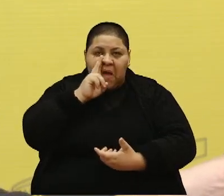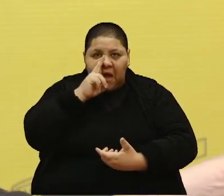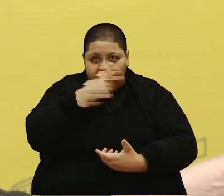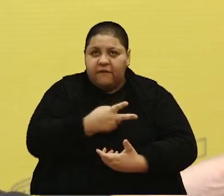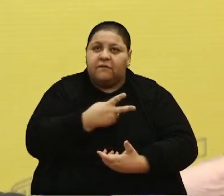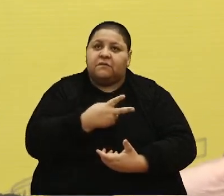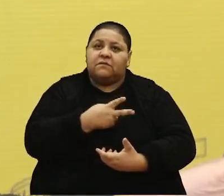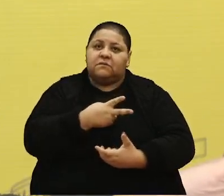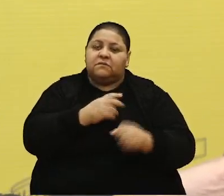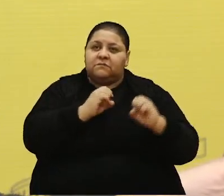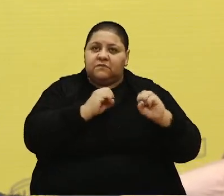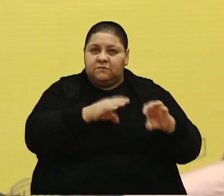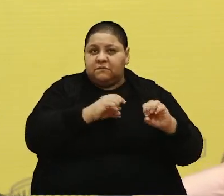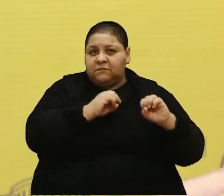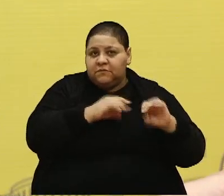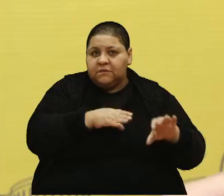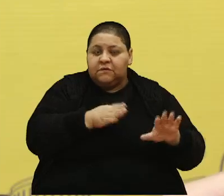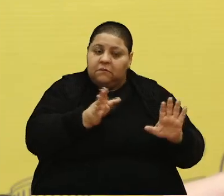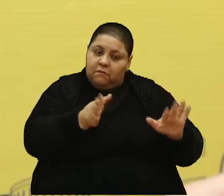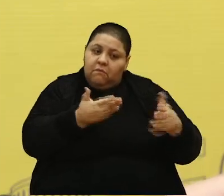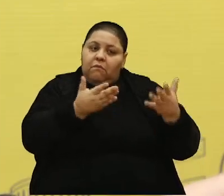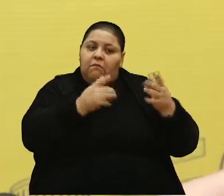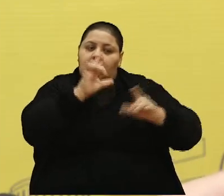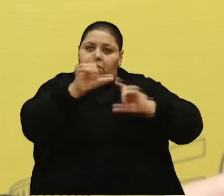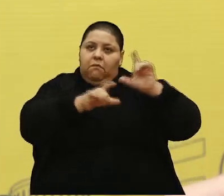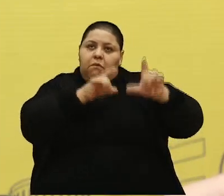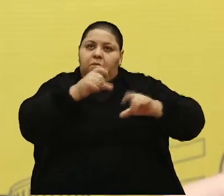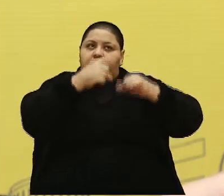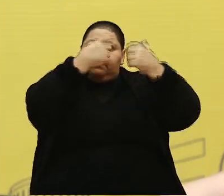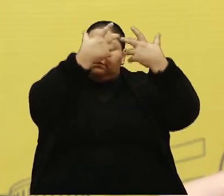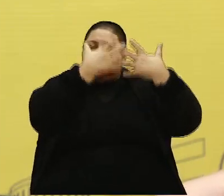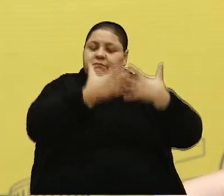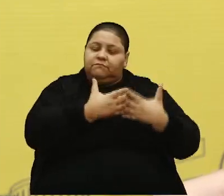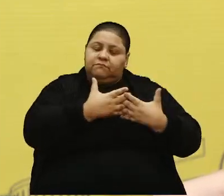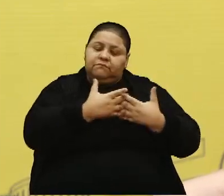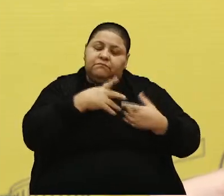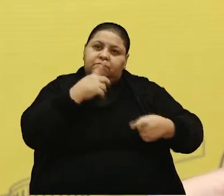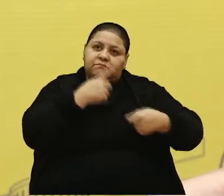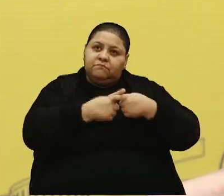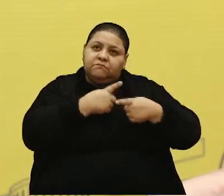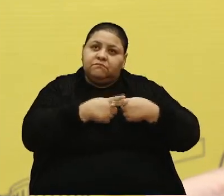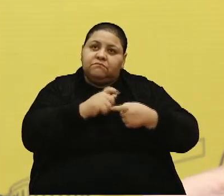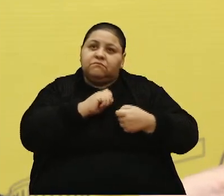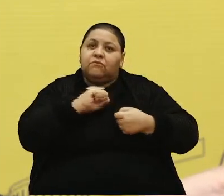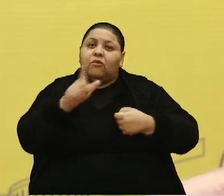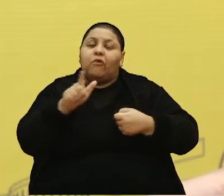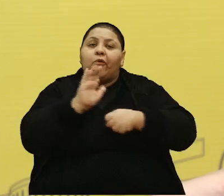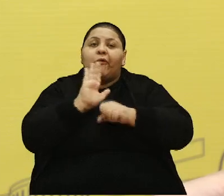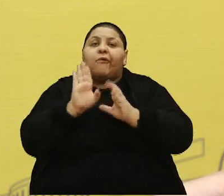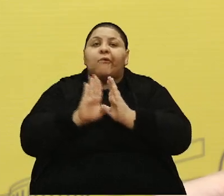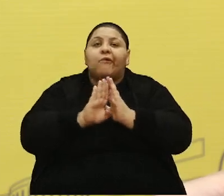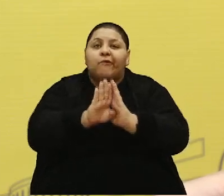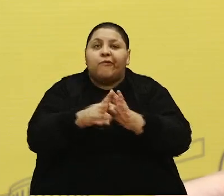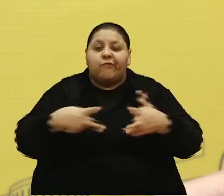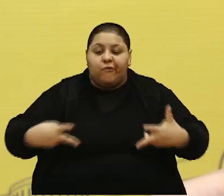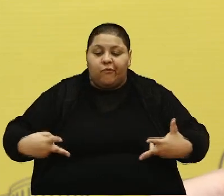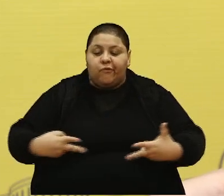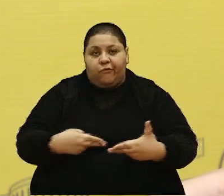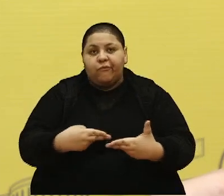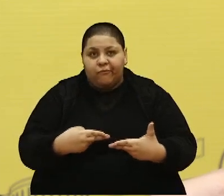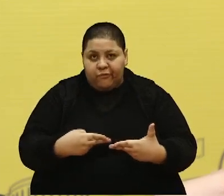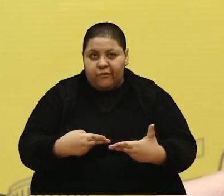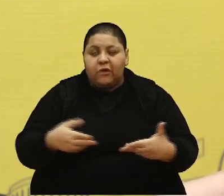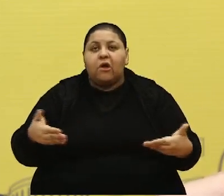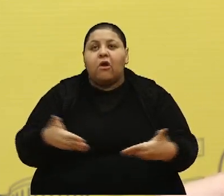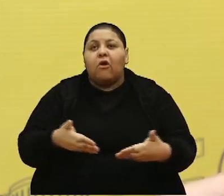na questão educacional, motivacional dessas pessoas, explicando o porquê, quais são os benefícios da castração, né? E